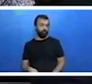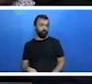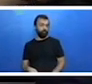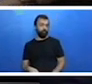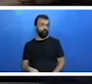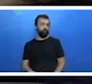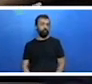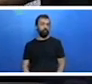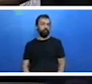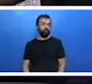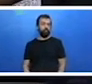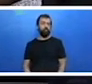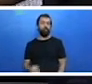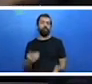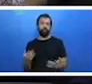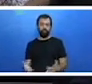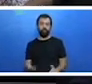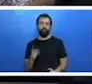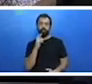a dezena. Então, ficou